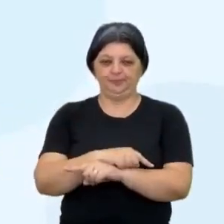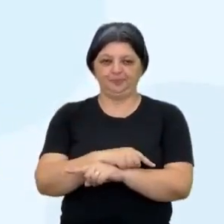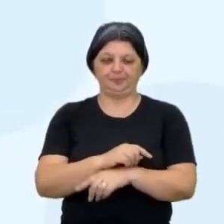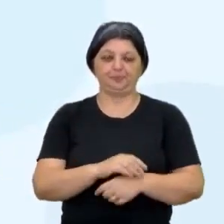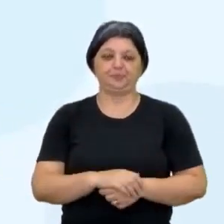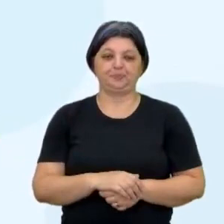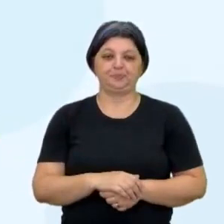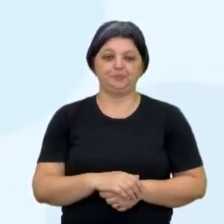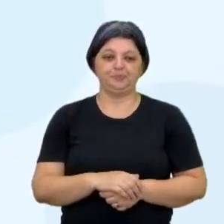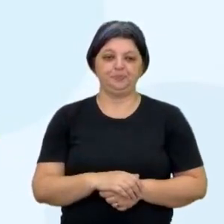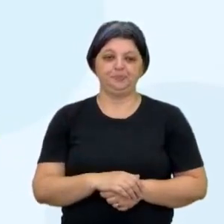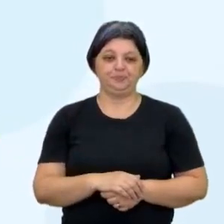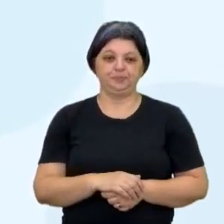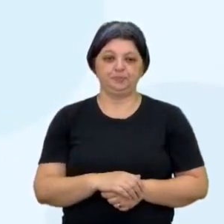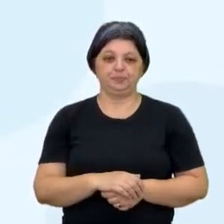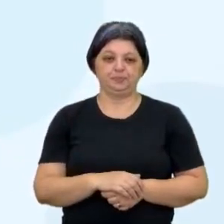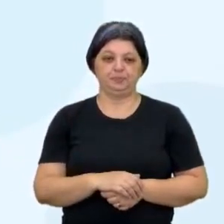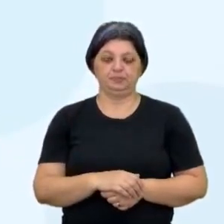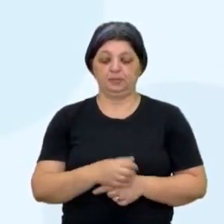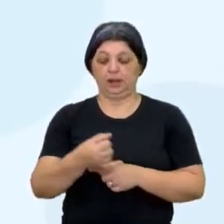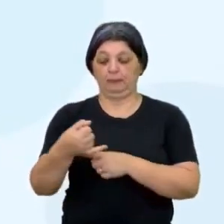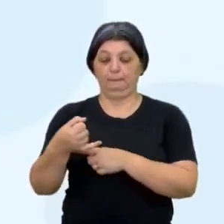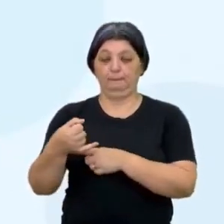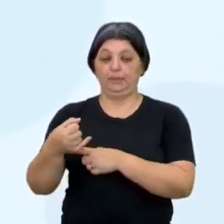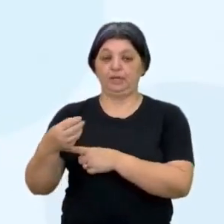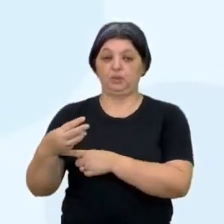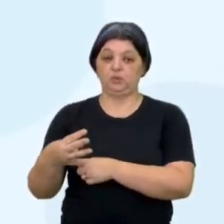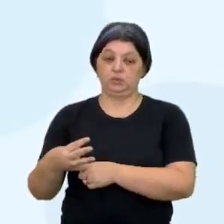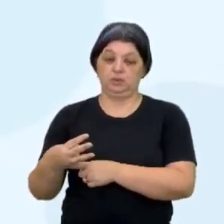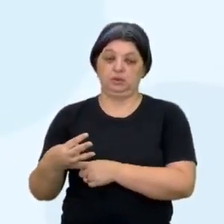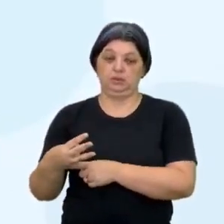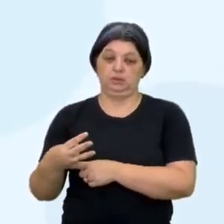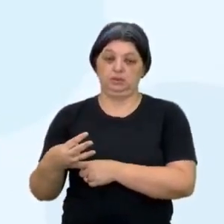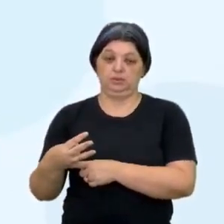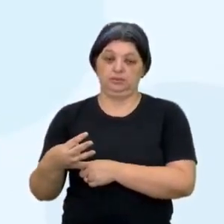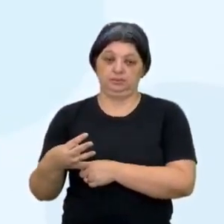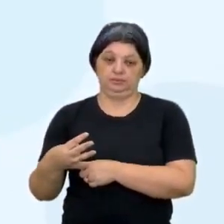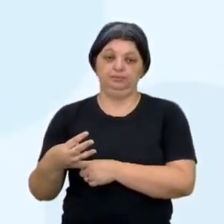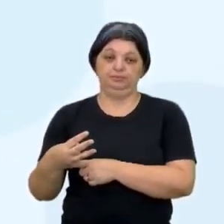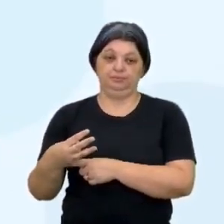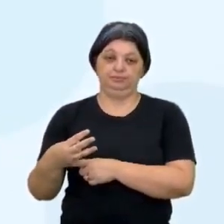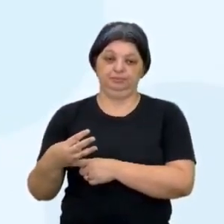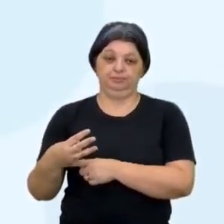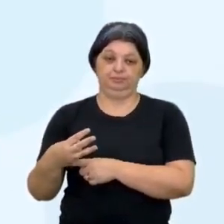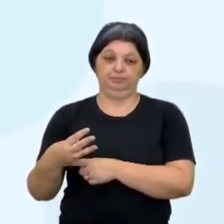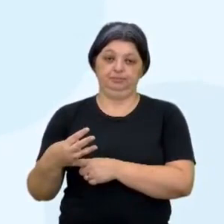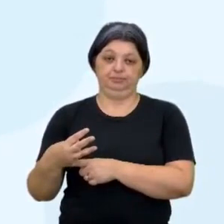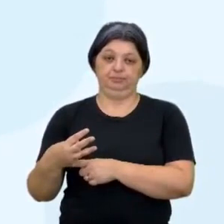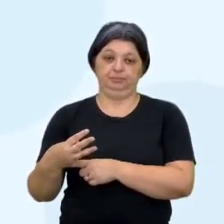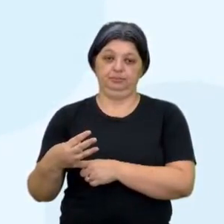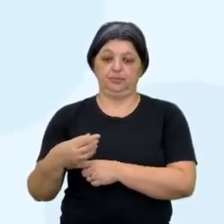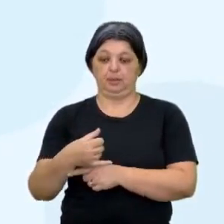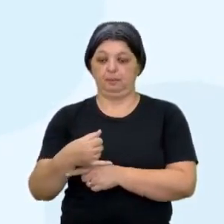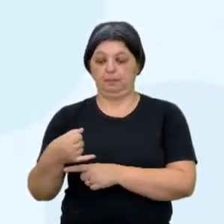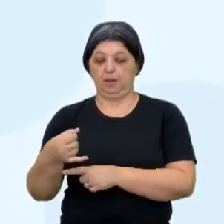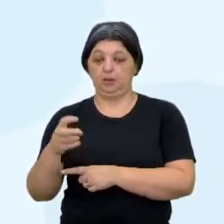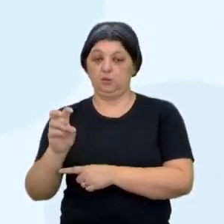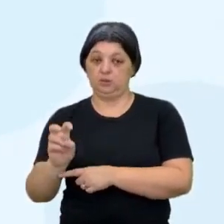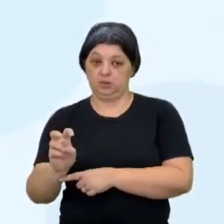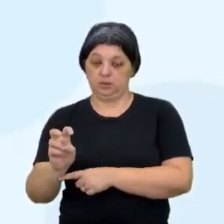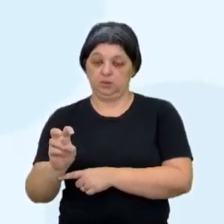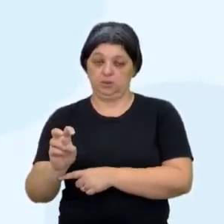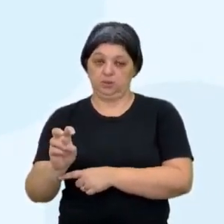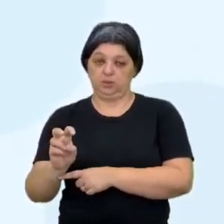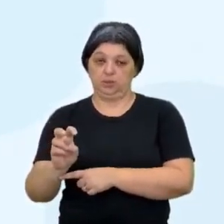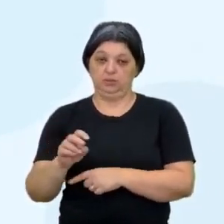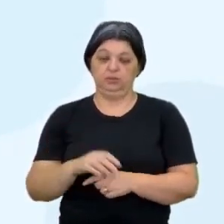menos. Desce o menos 3, olha lá, ó, o mais 5 tá trocando de lado, ele vai menos 5. Olho para isso